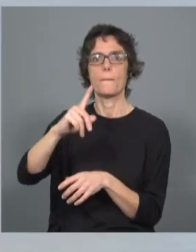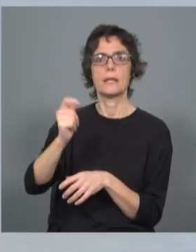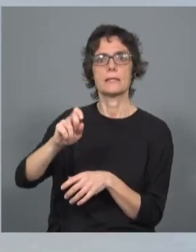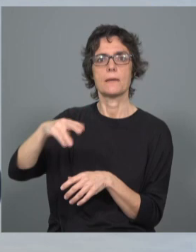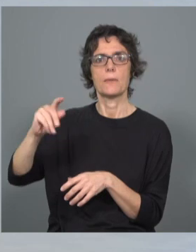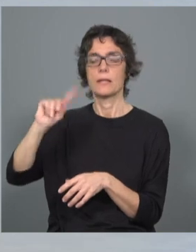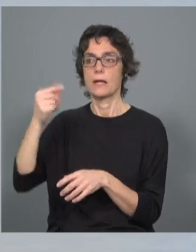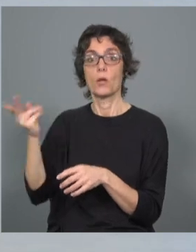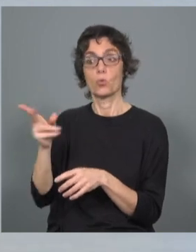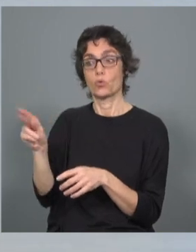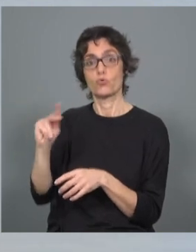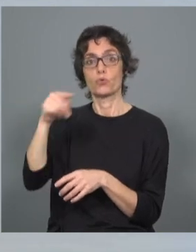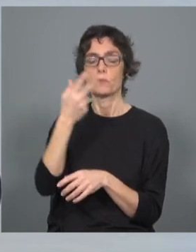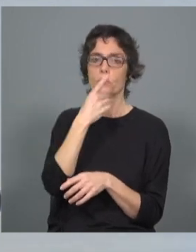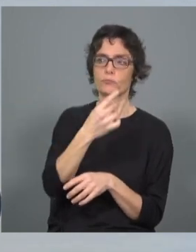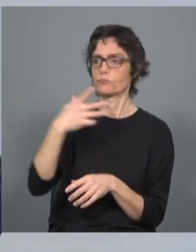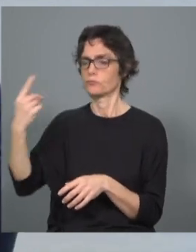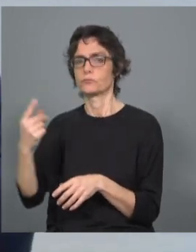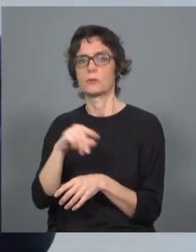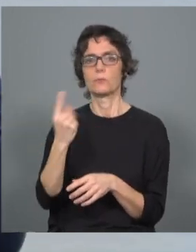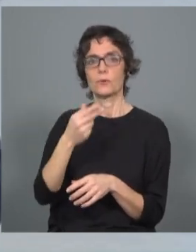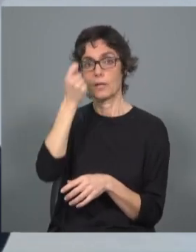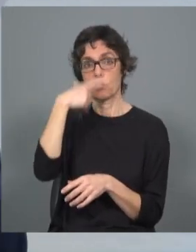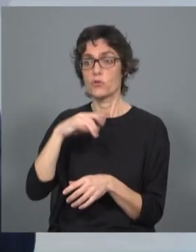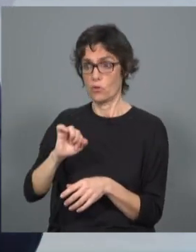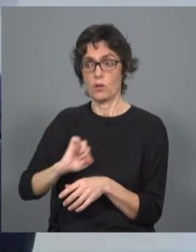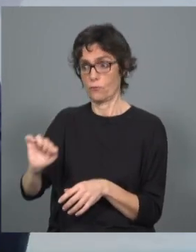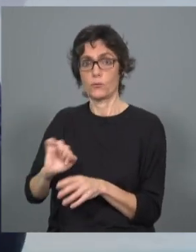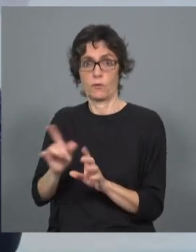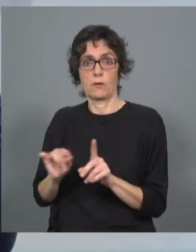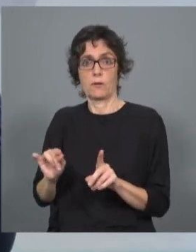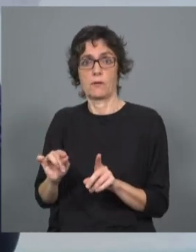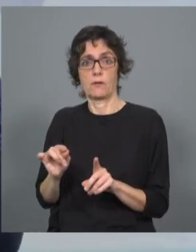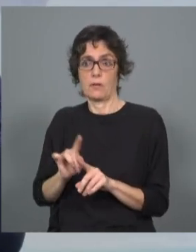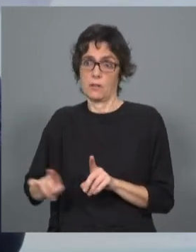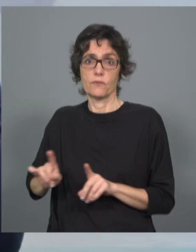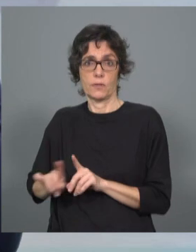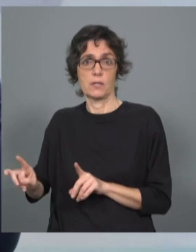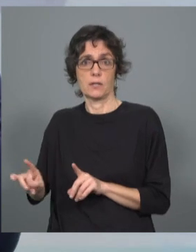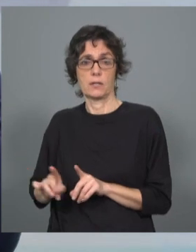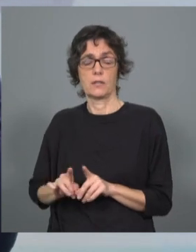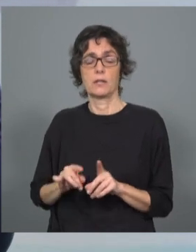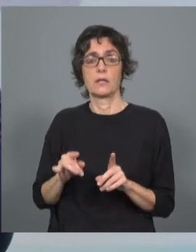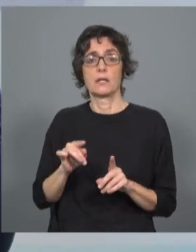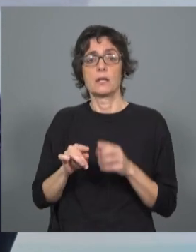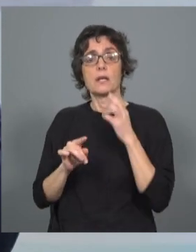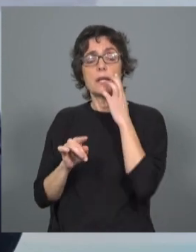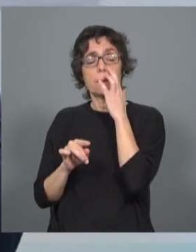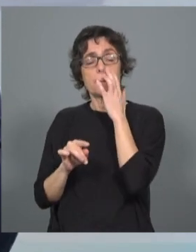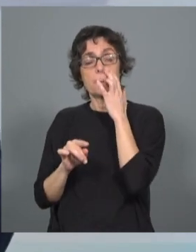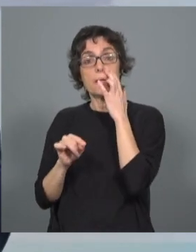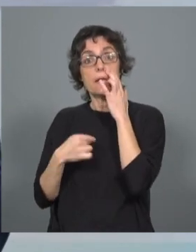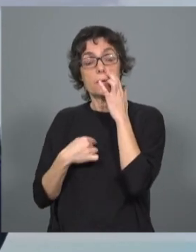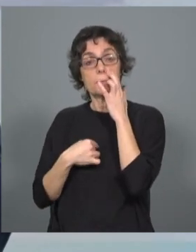só eu, também fomos vivendo isto, porque a nossa história também é diferente, e portanto também fomos os dois vivendo isto a ritmos diferentes. De facto, a dada altura,